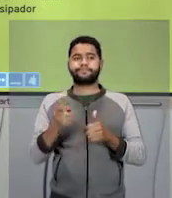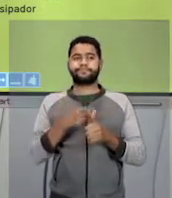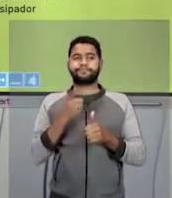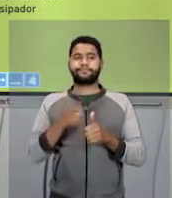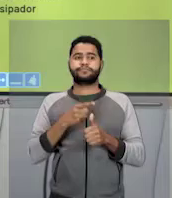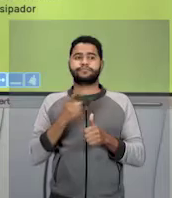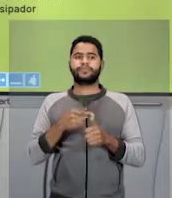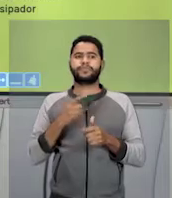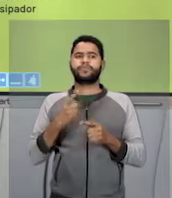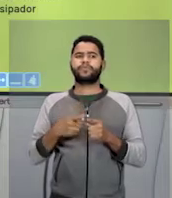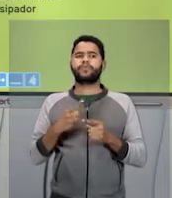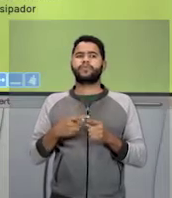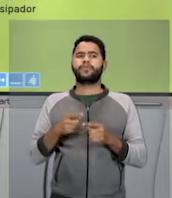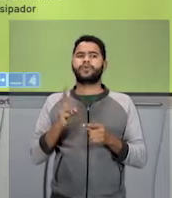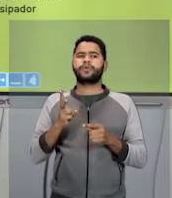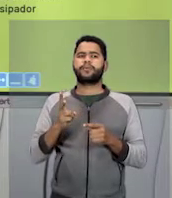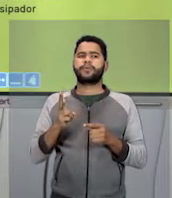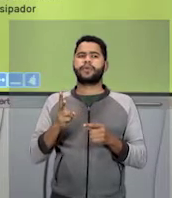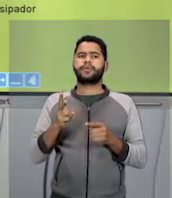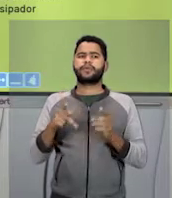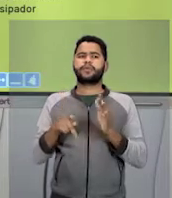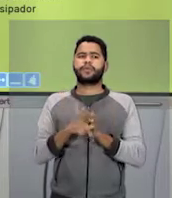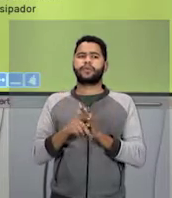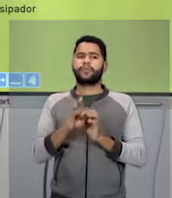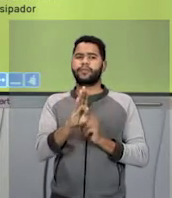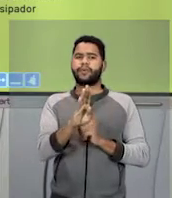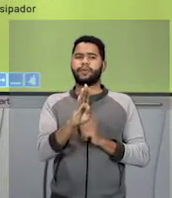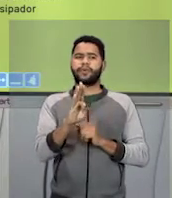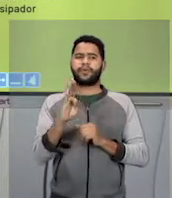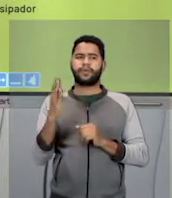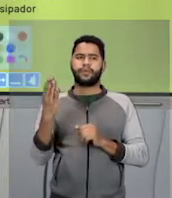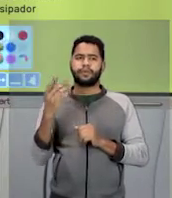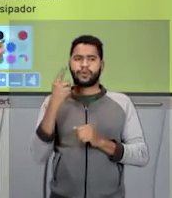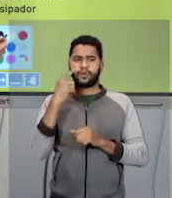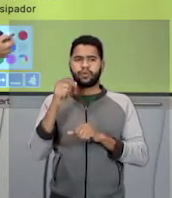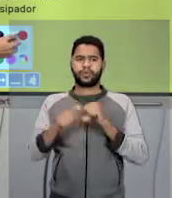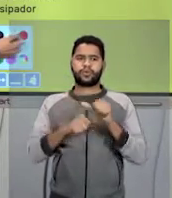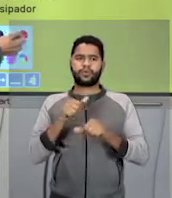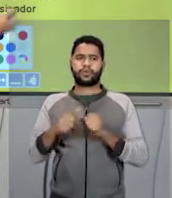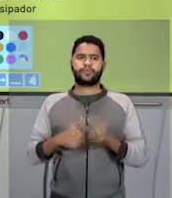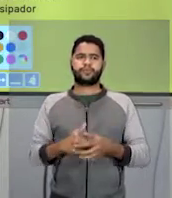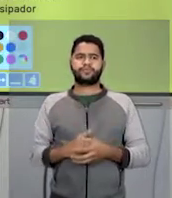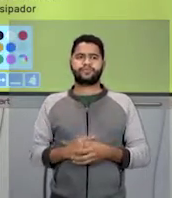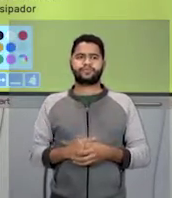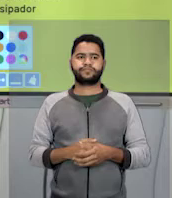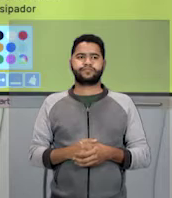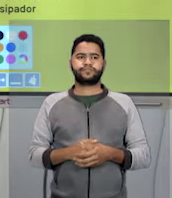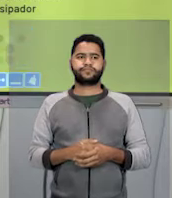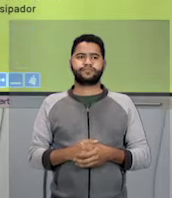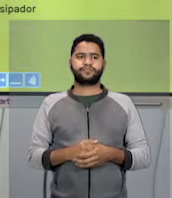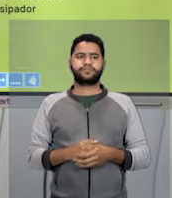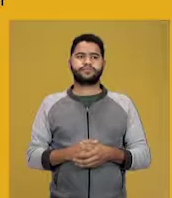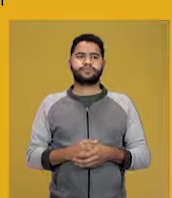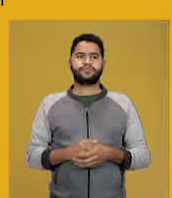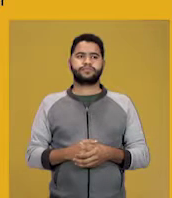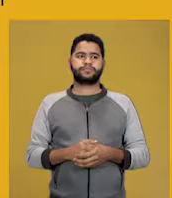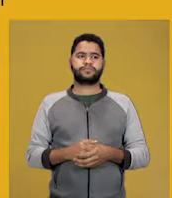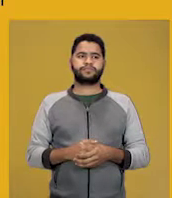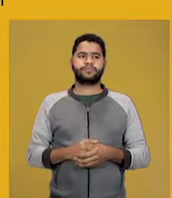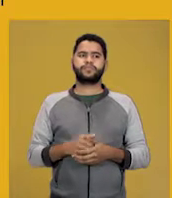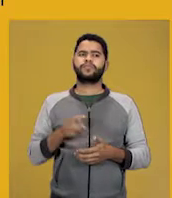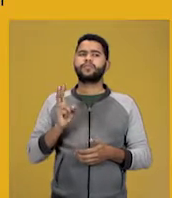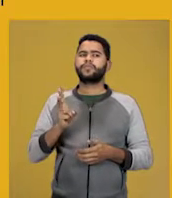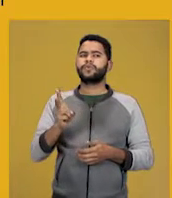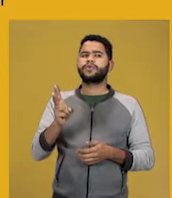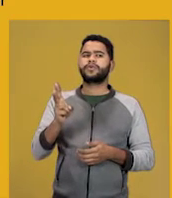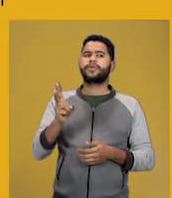coisa, por que manter a porta do seu refrigerador? Deixa eu trocar essa cor para ficar um pouco mais chamativa. Por que